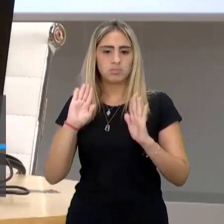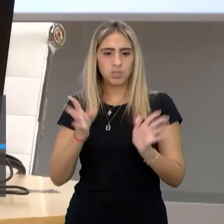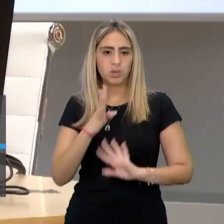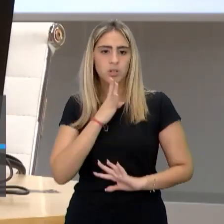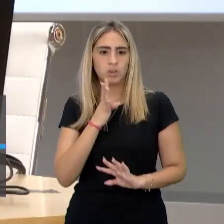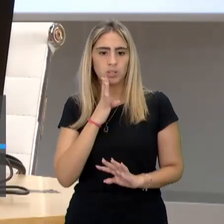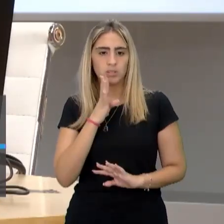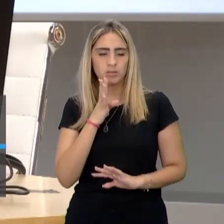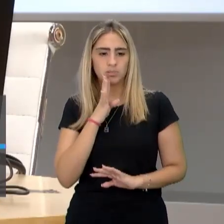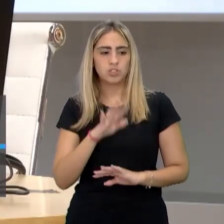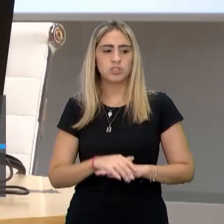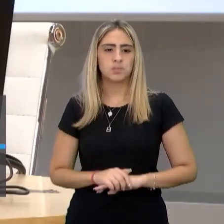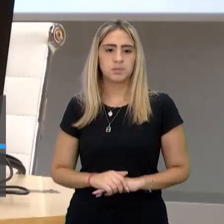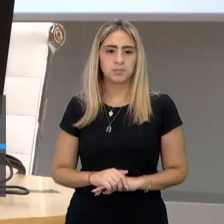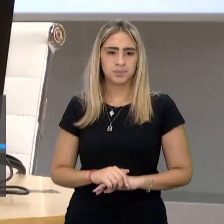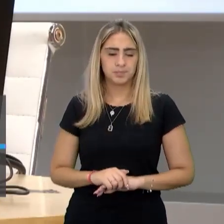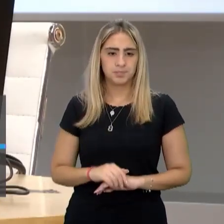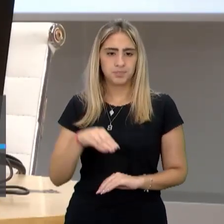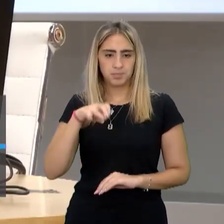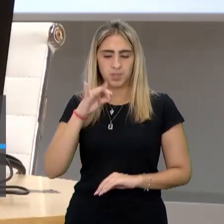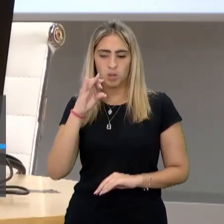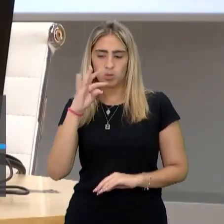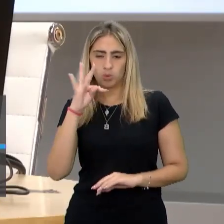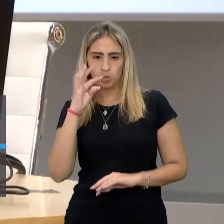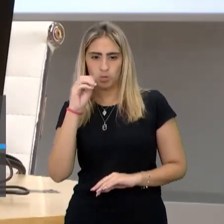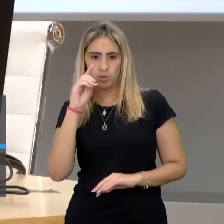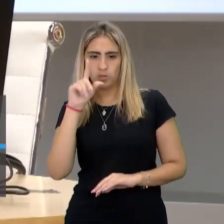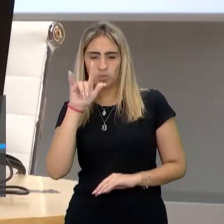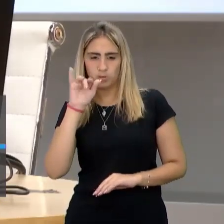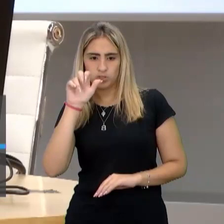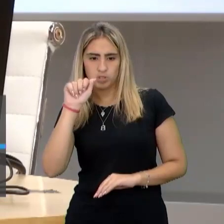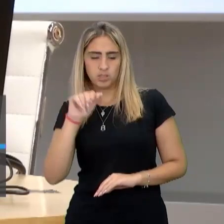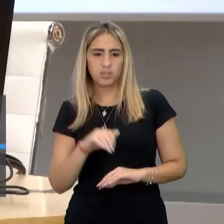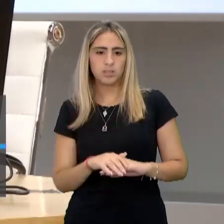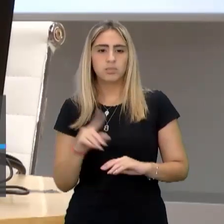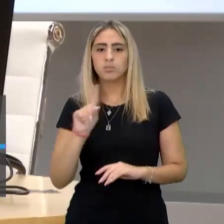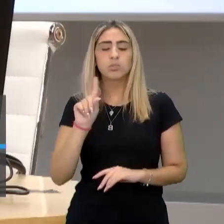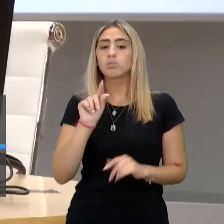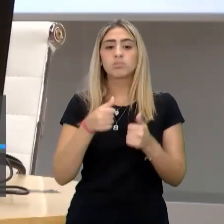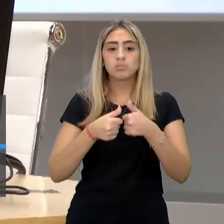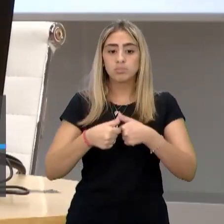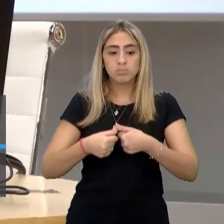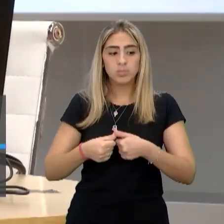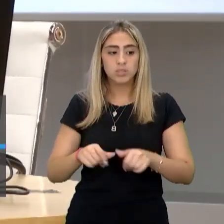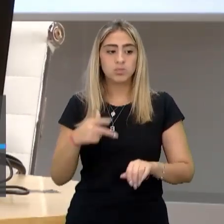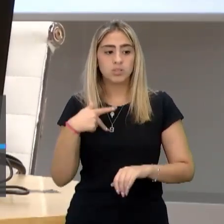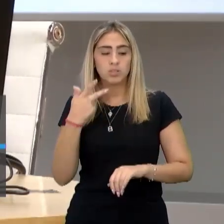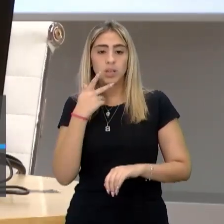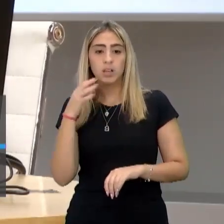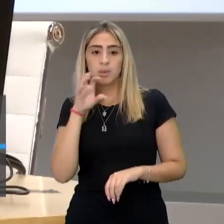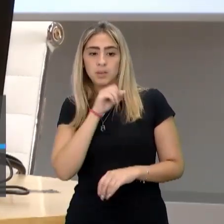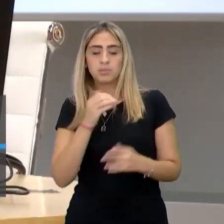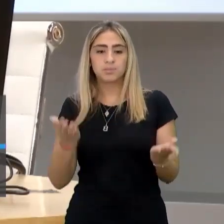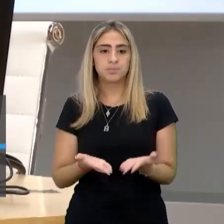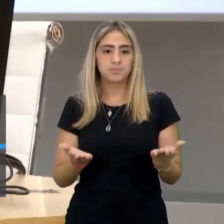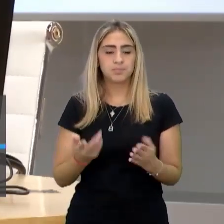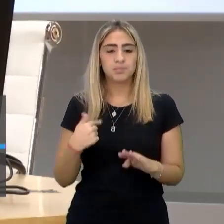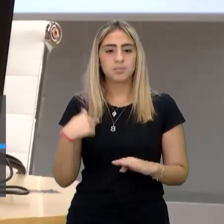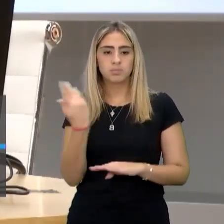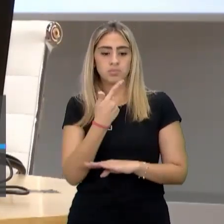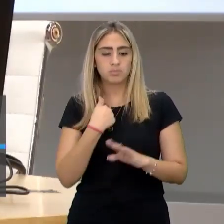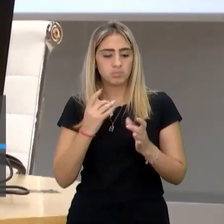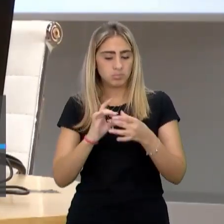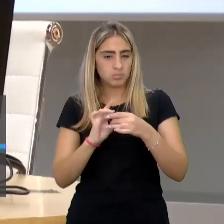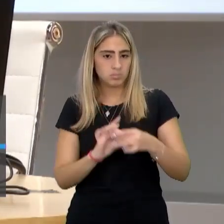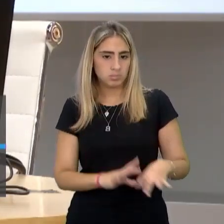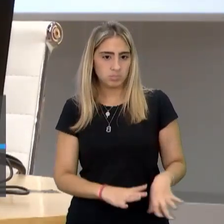é o PDCA, a metodologia do PDCA, mas os que não são, então eu vou falar rapidamente hoje e a gente vai super destrinchar